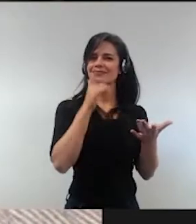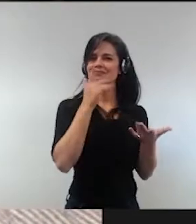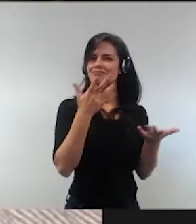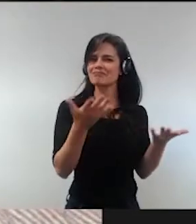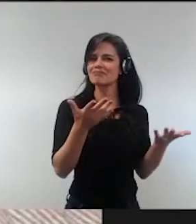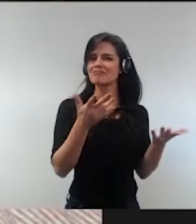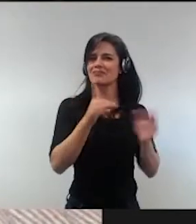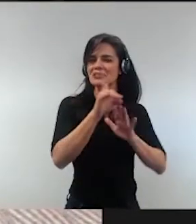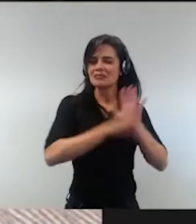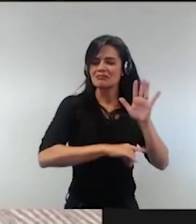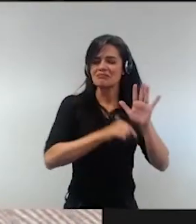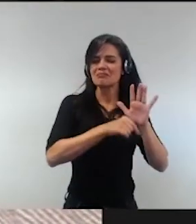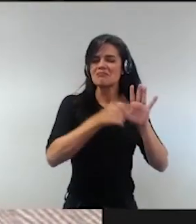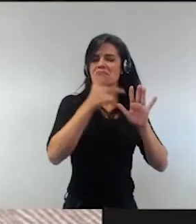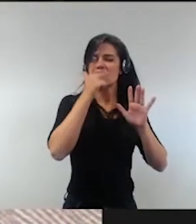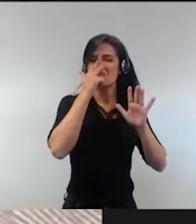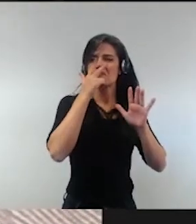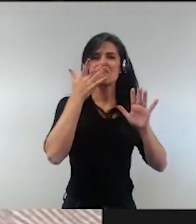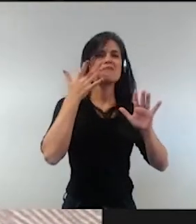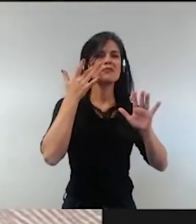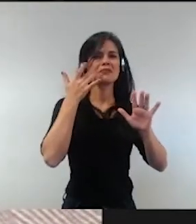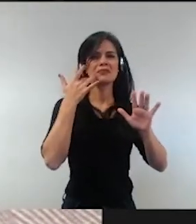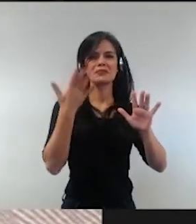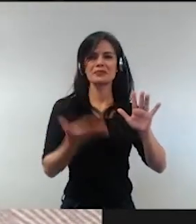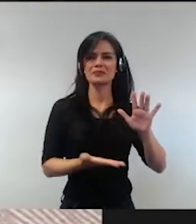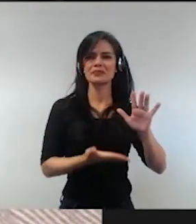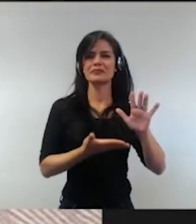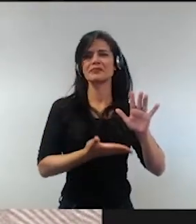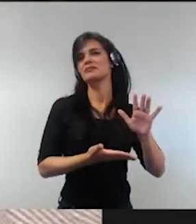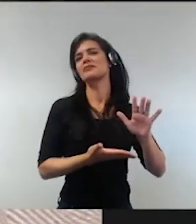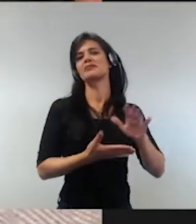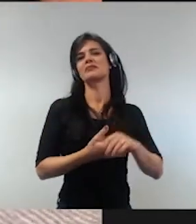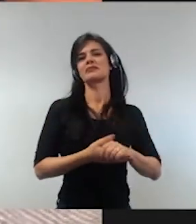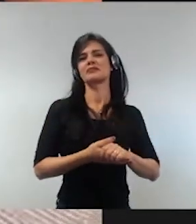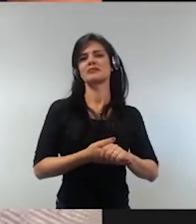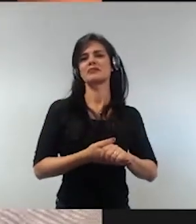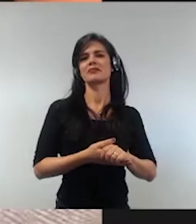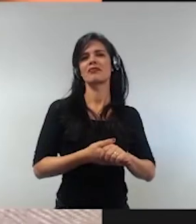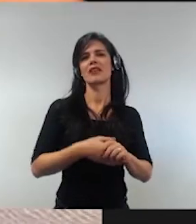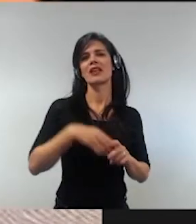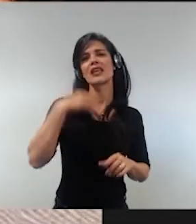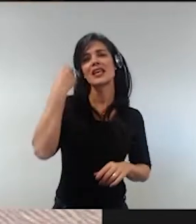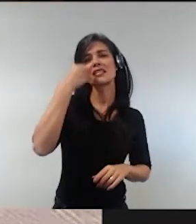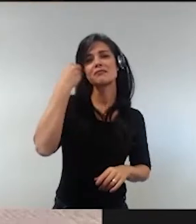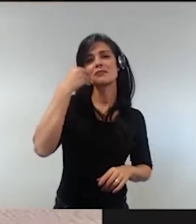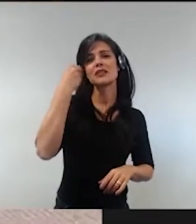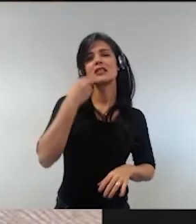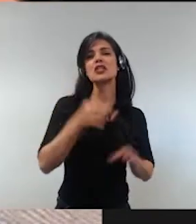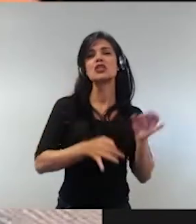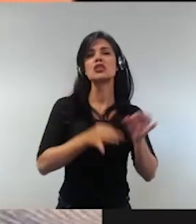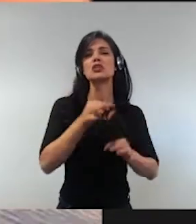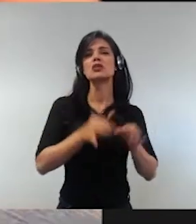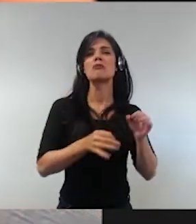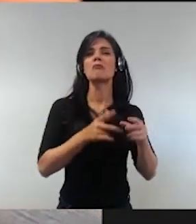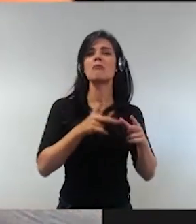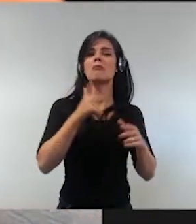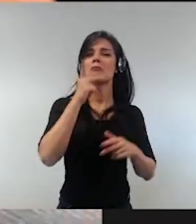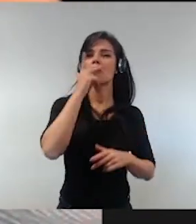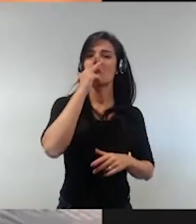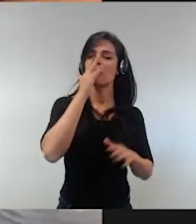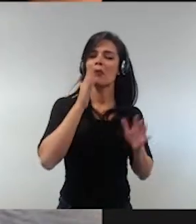de teatro, não? Um teatro em que a experiência jurídica parece confluir para